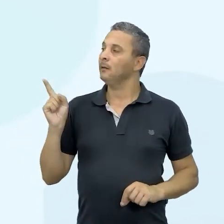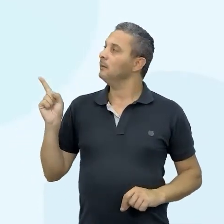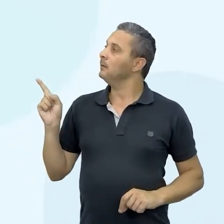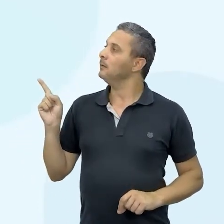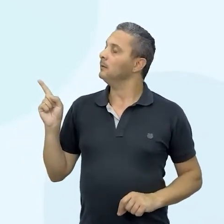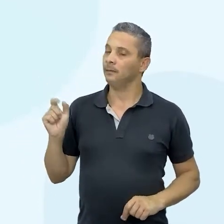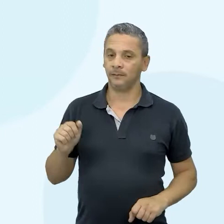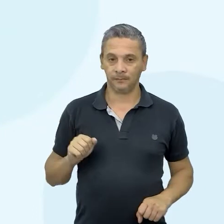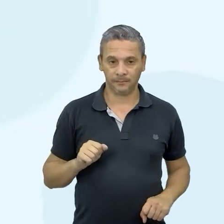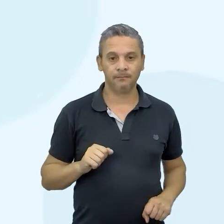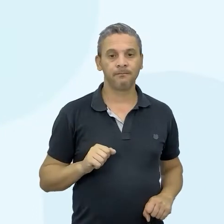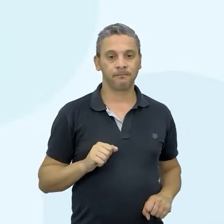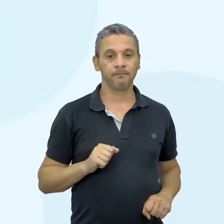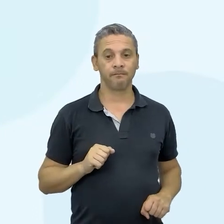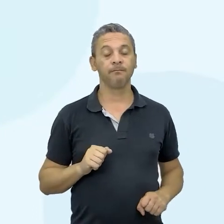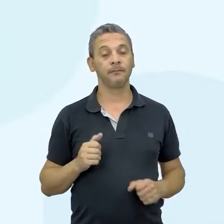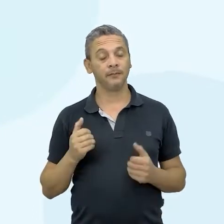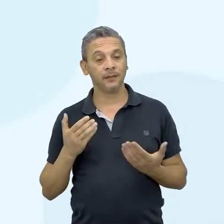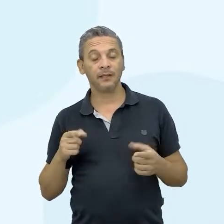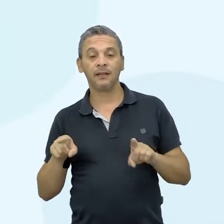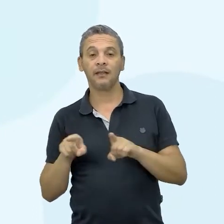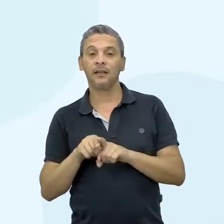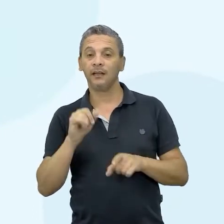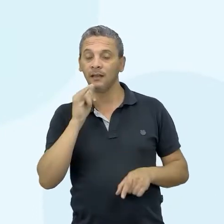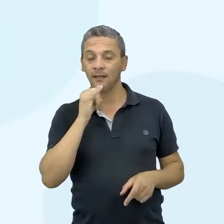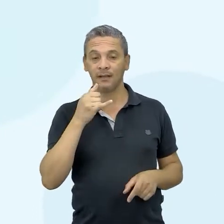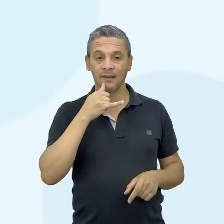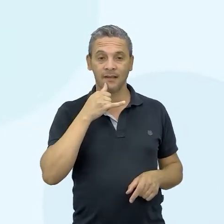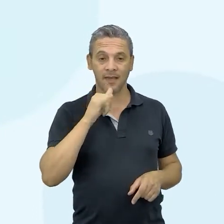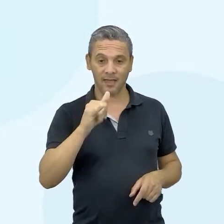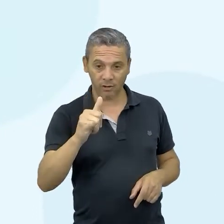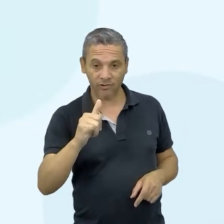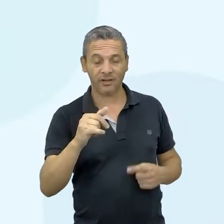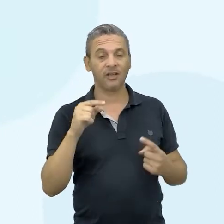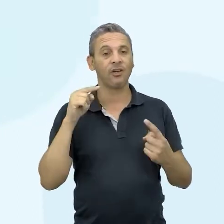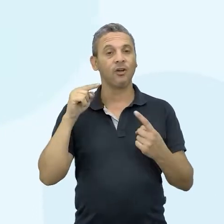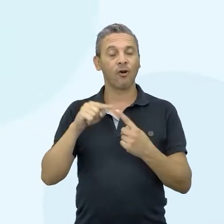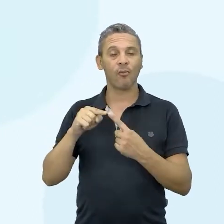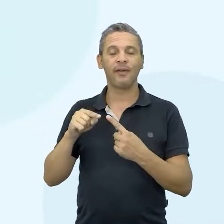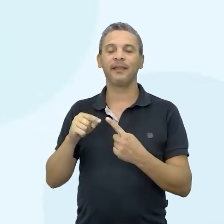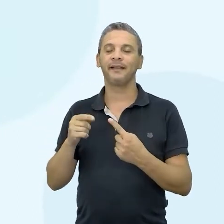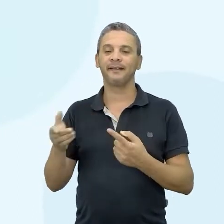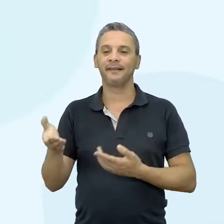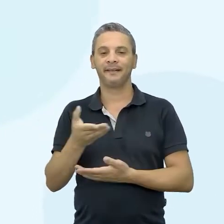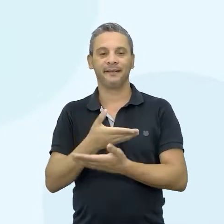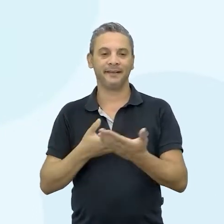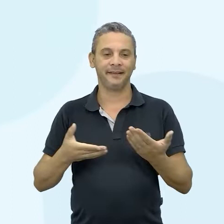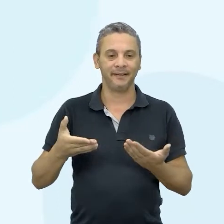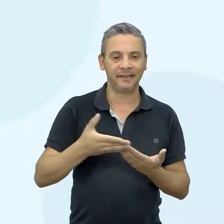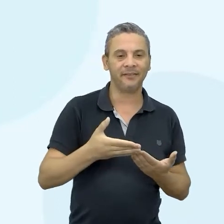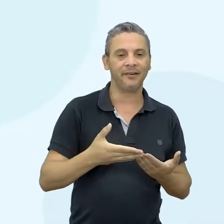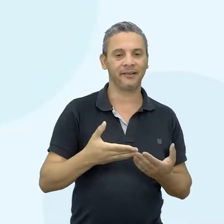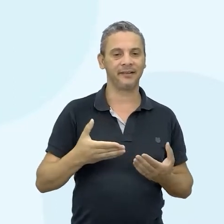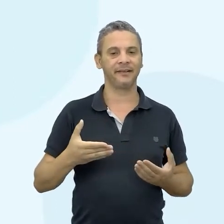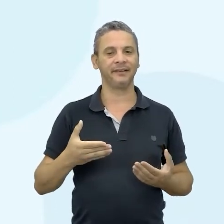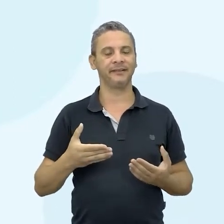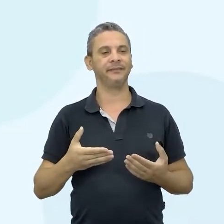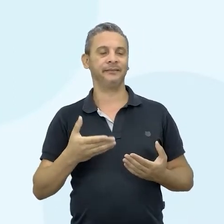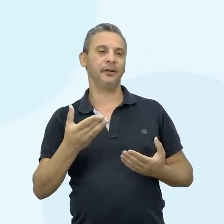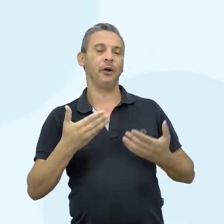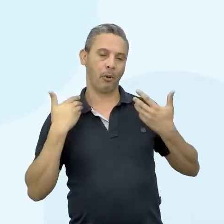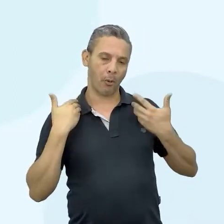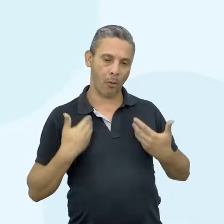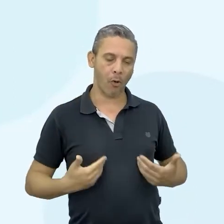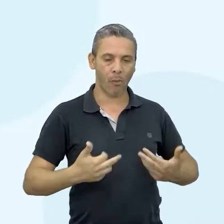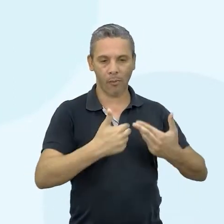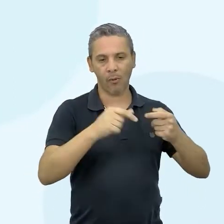aulas anteriores. Informalmente, podemos dizer que energia é a moeda de troca que o universo cobra para que um